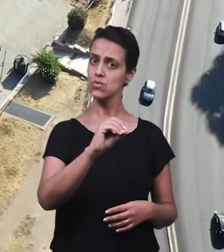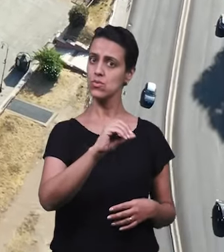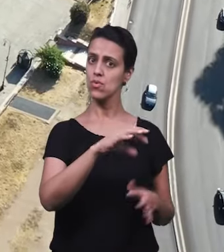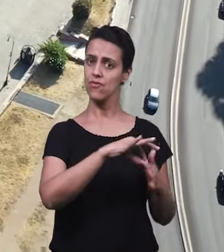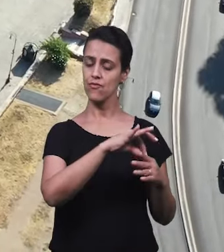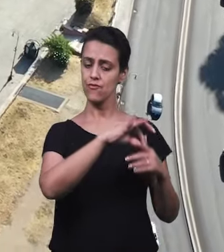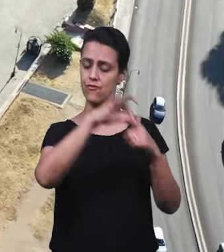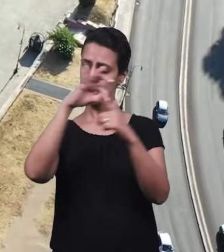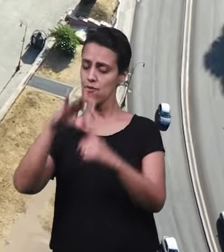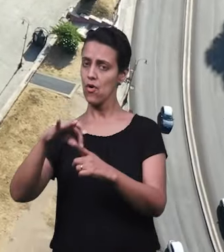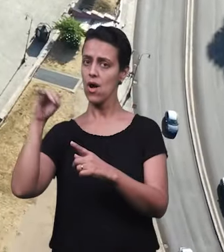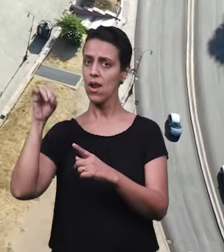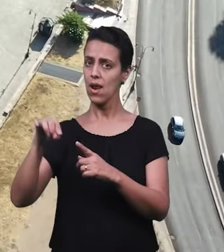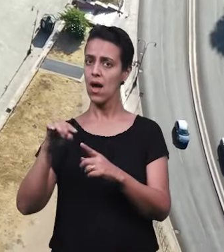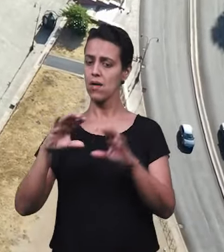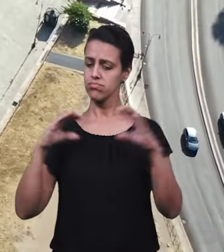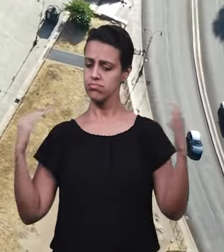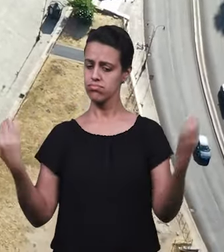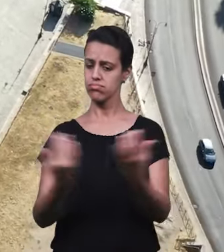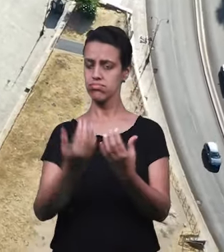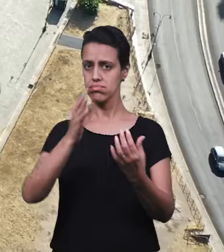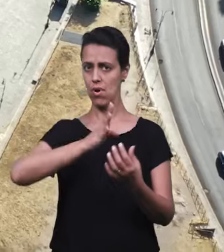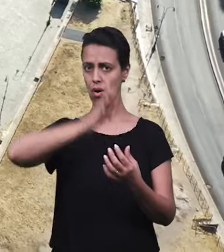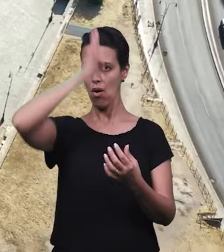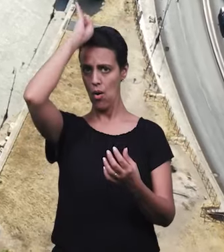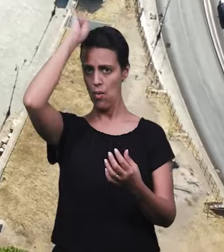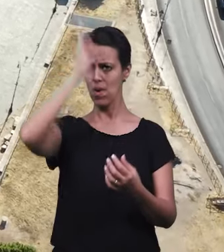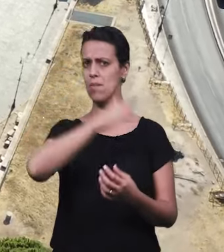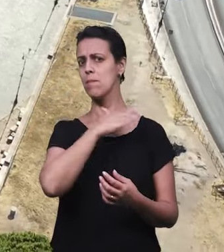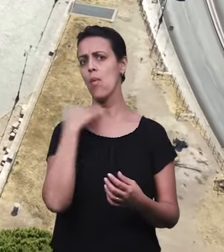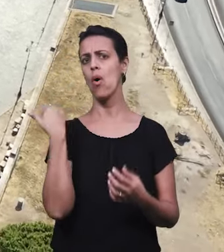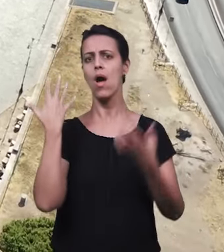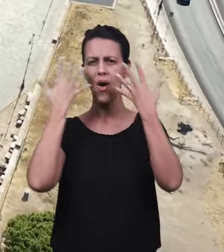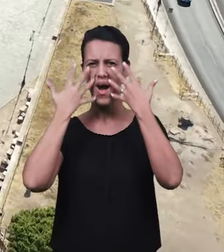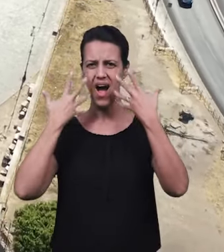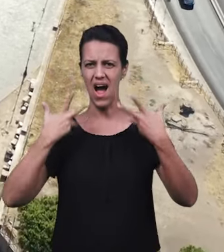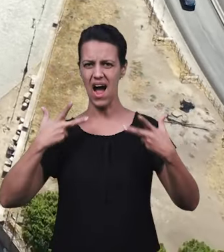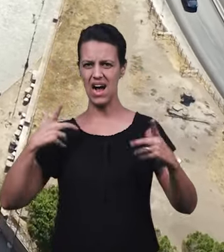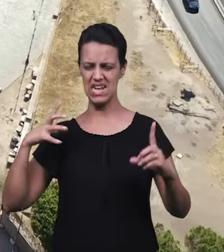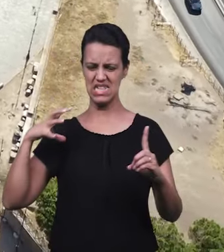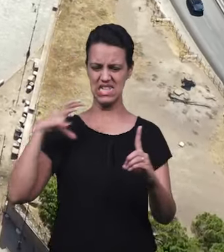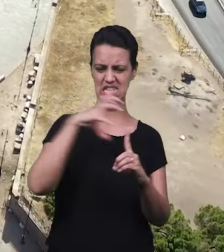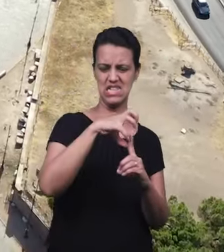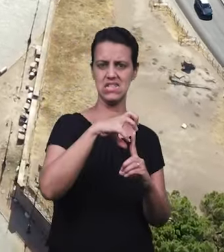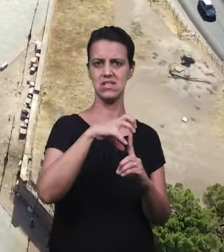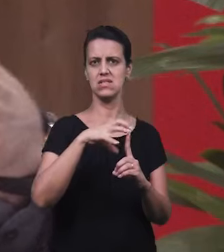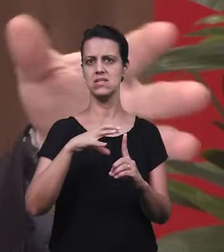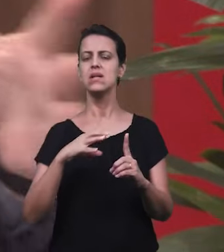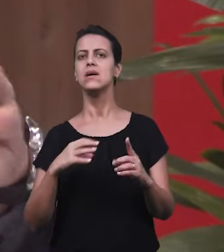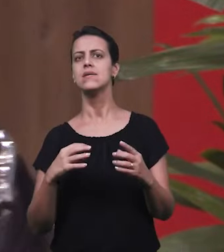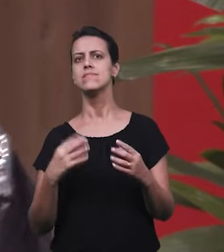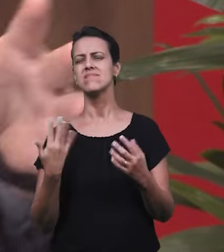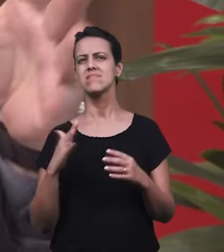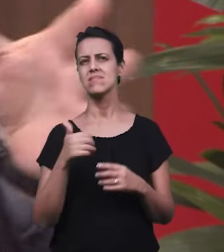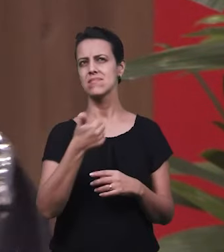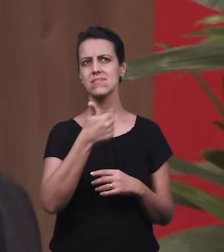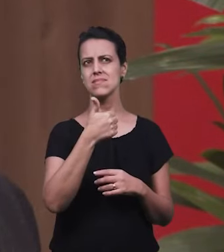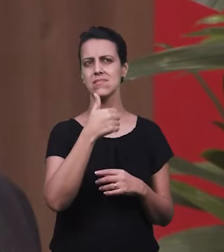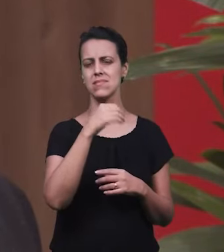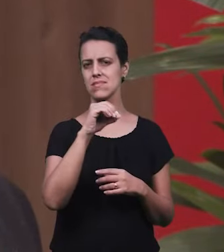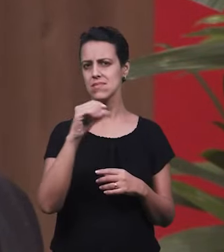no Coliseu, e ele morreu lá, jogado aos leões. Essa foi a morte do Inácio, mais ou menos no